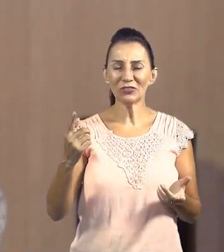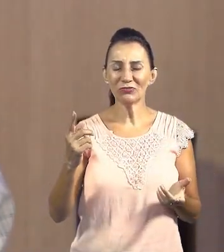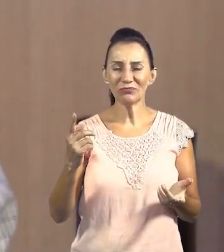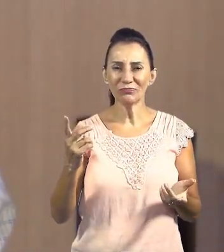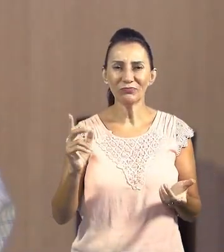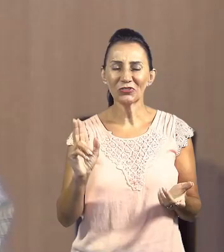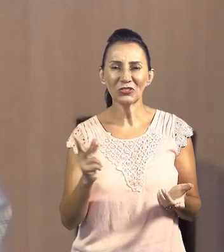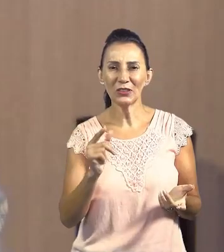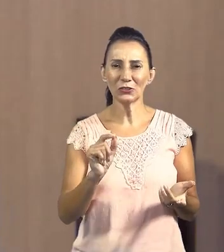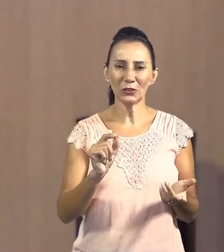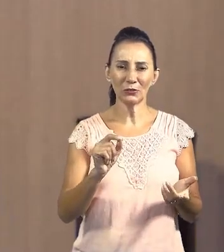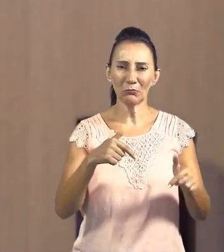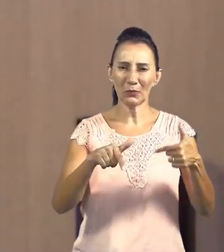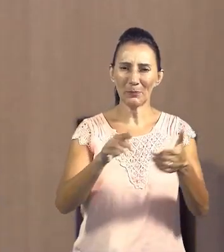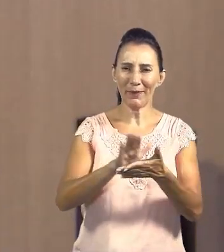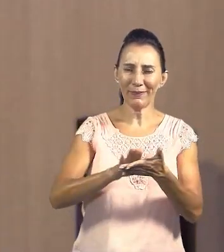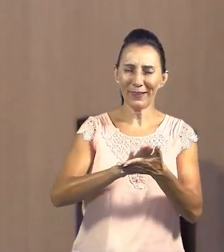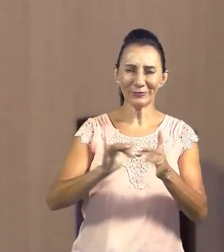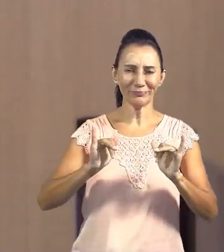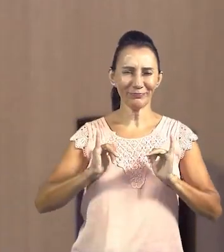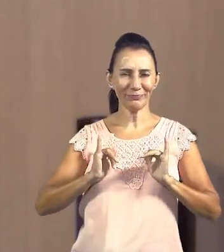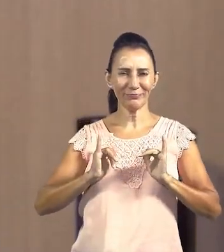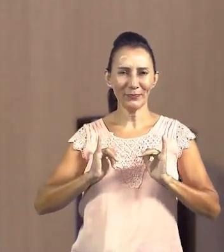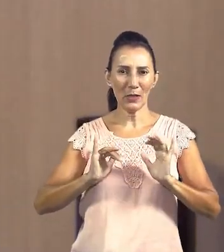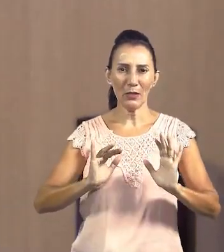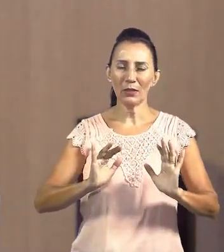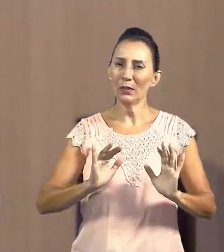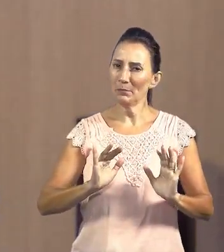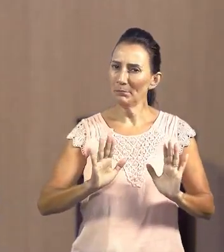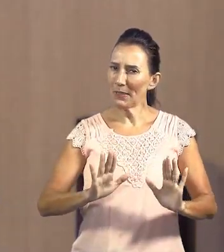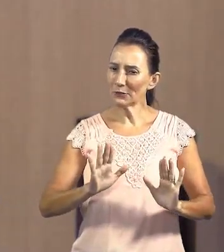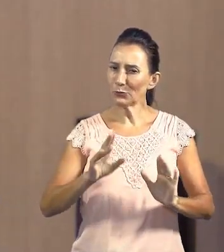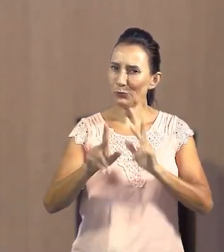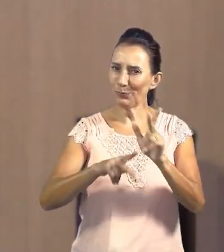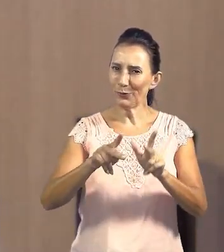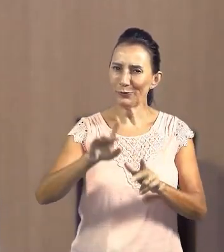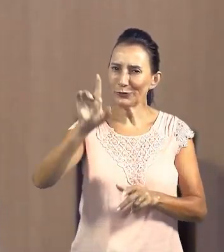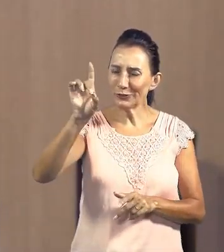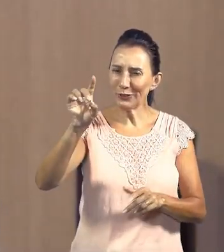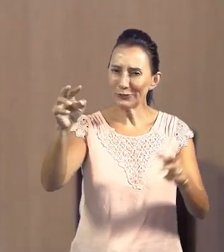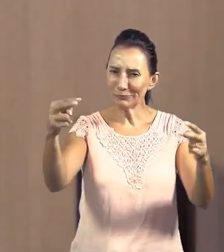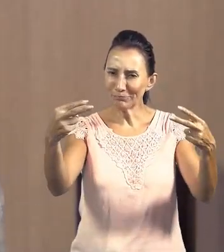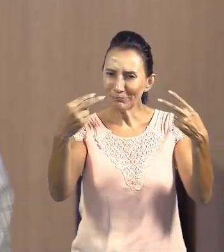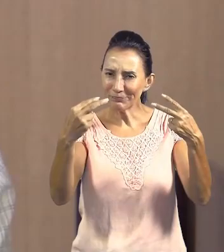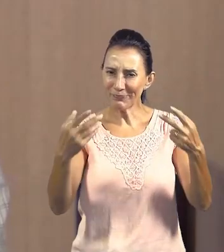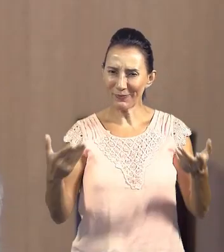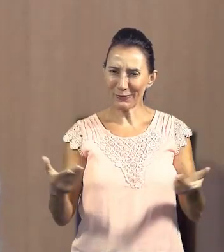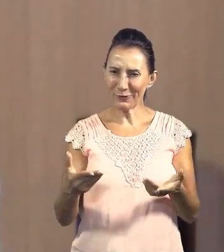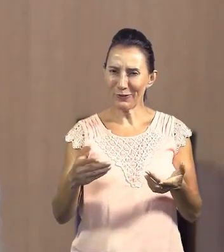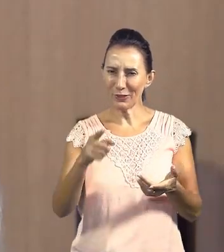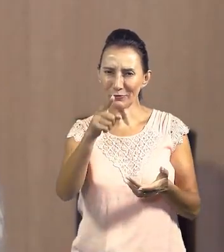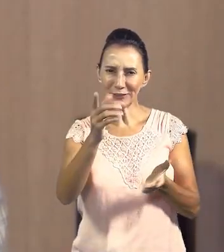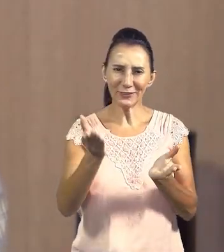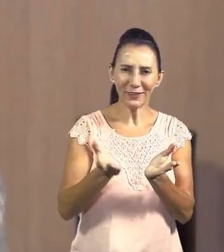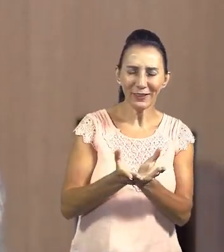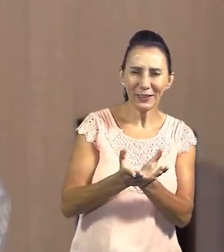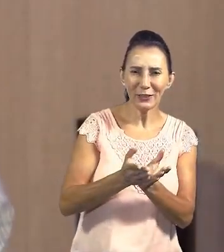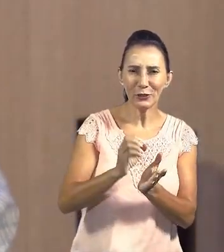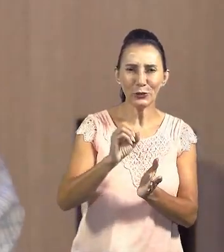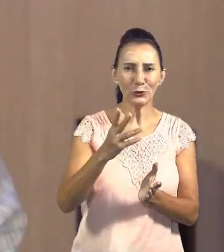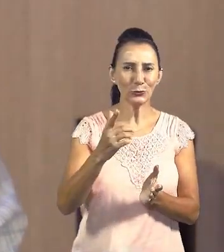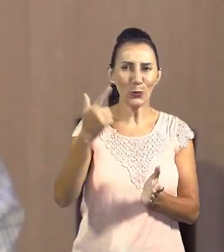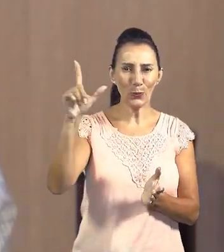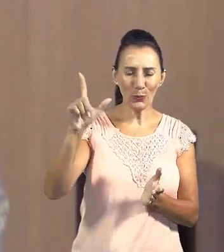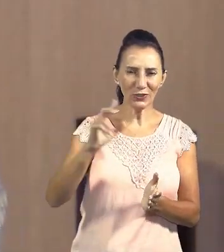Mas nós, o povo de Deus, você que está aí me assistindo, mesmo que não seja evangélico, mesmo que não seja de uma igreja